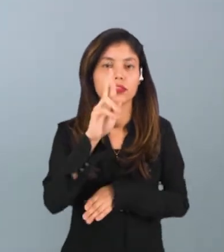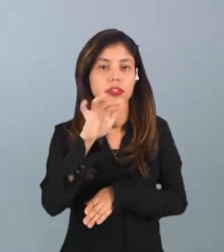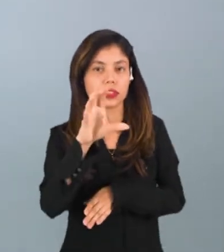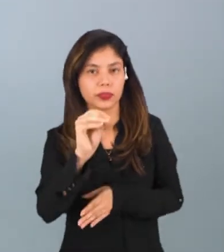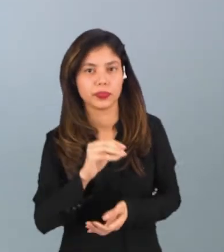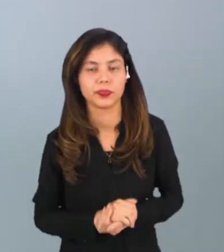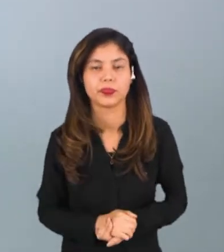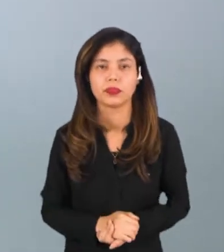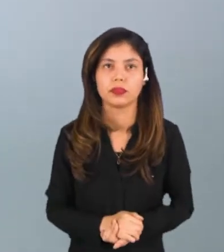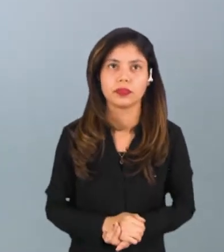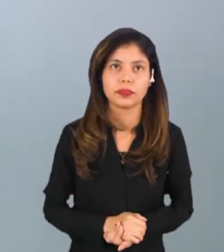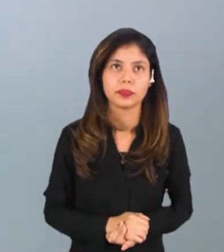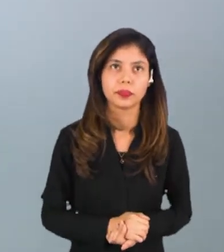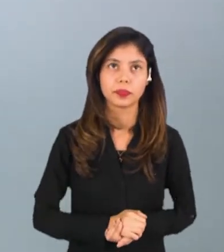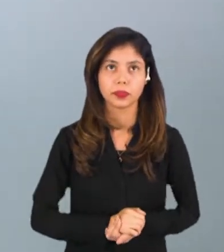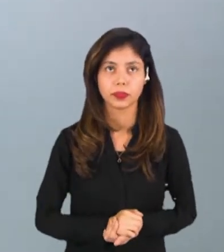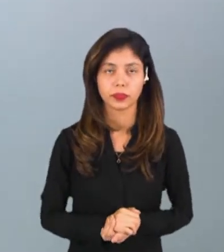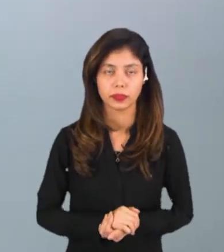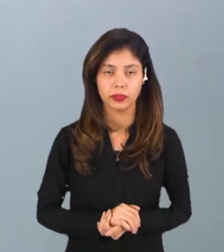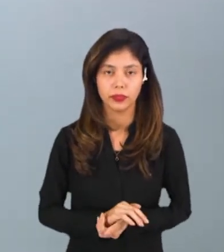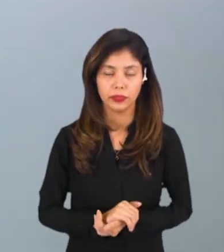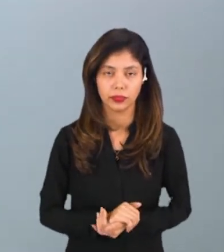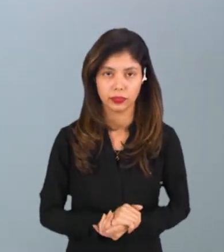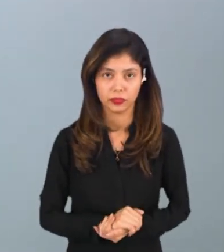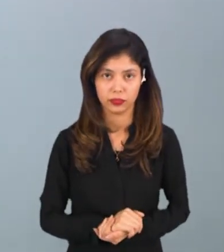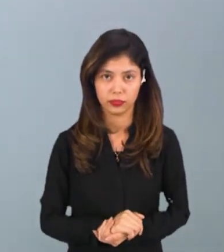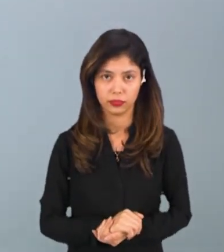ok? Vamos para a próxima.